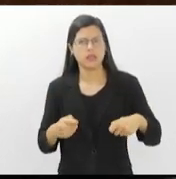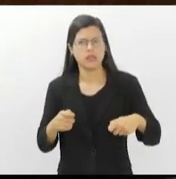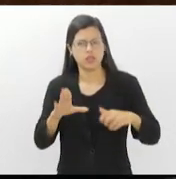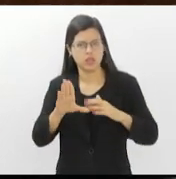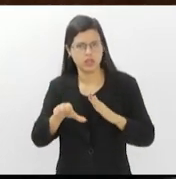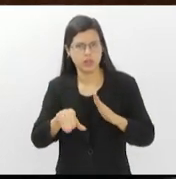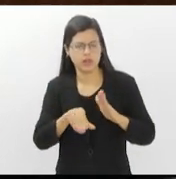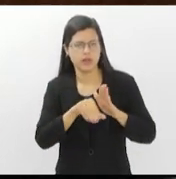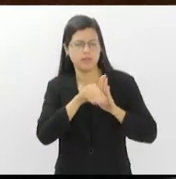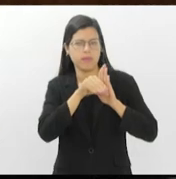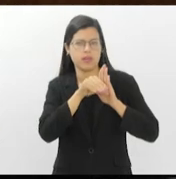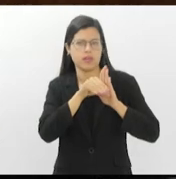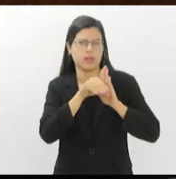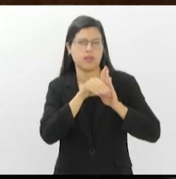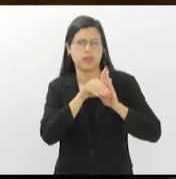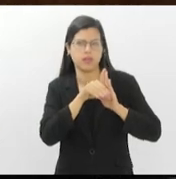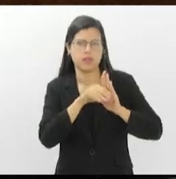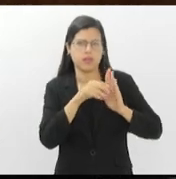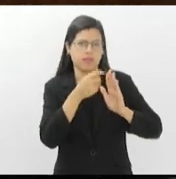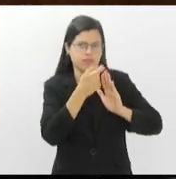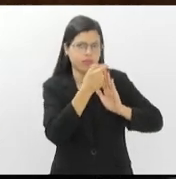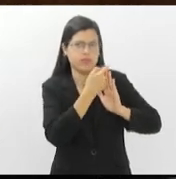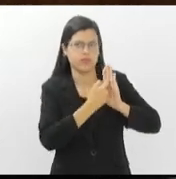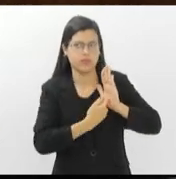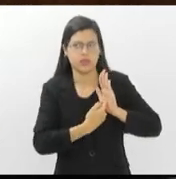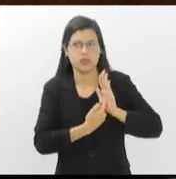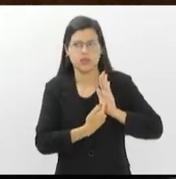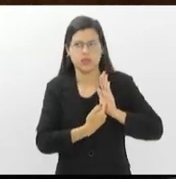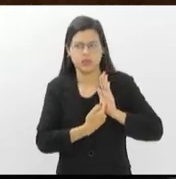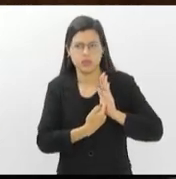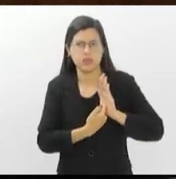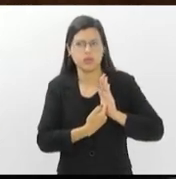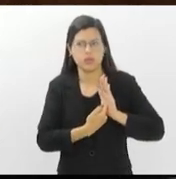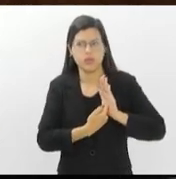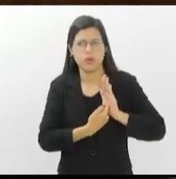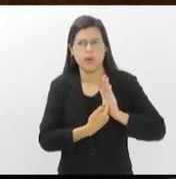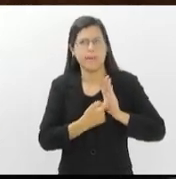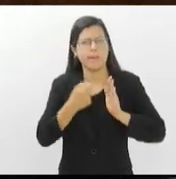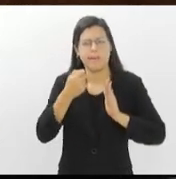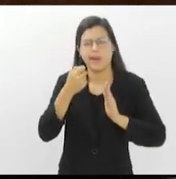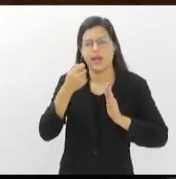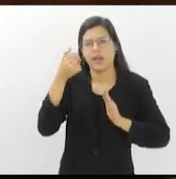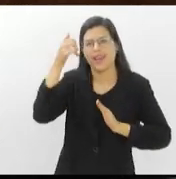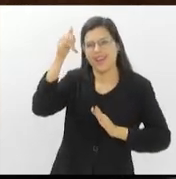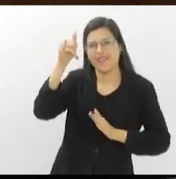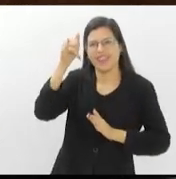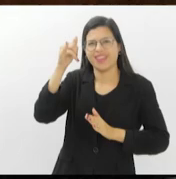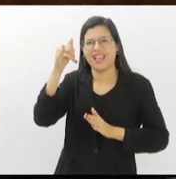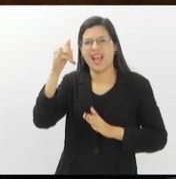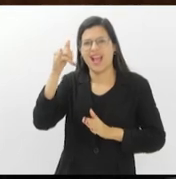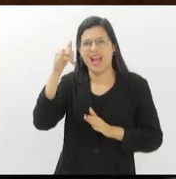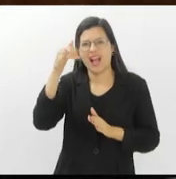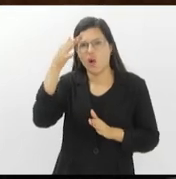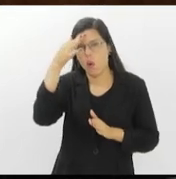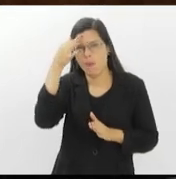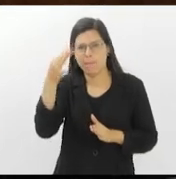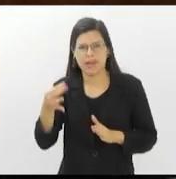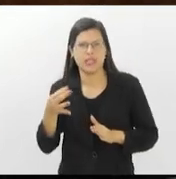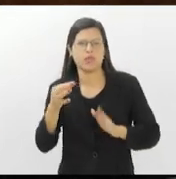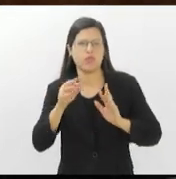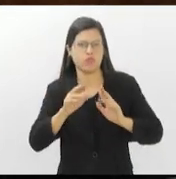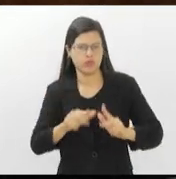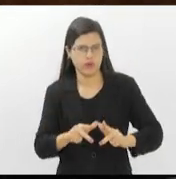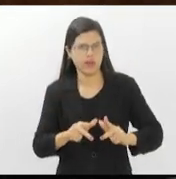emendas redacionais para que não haja duplas interpretações e problemas